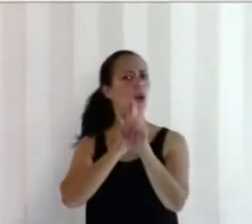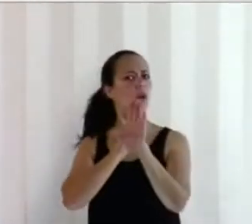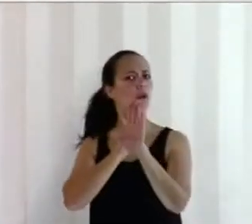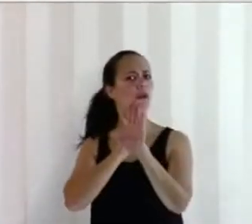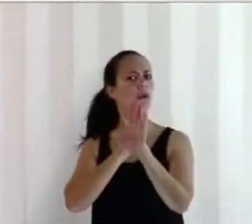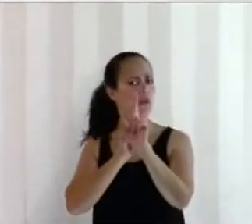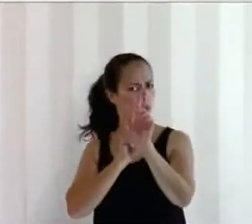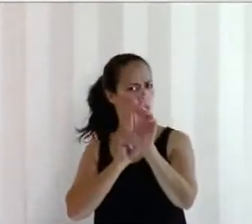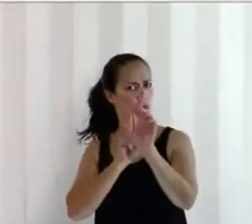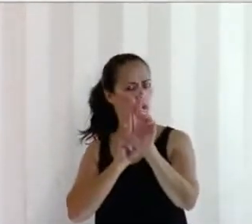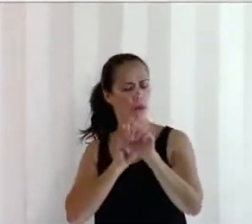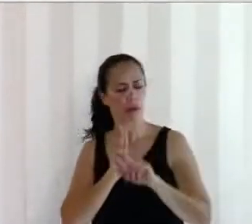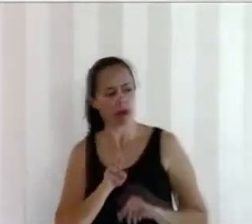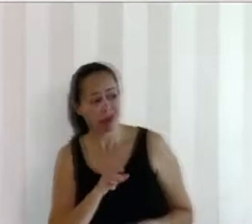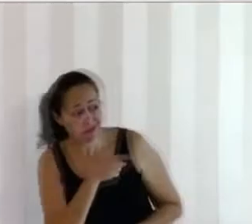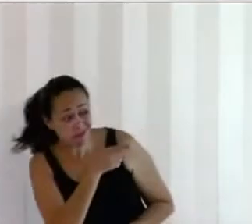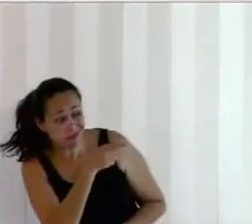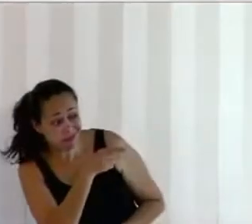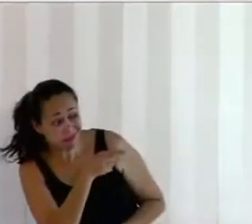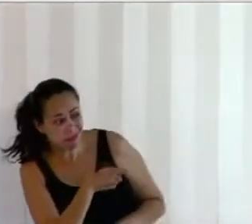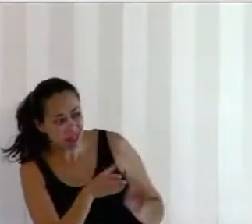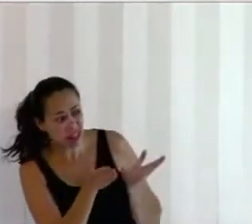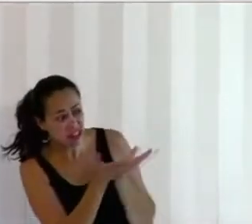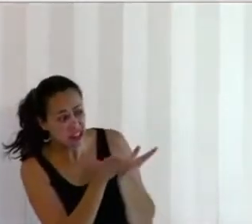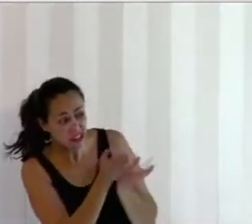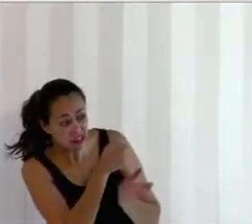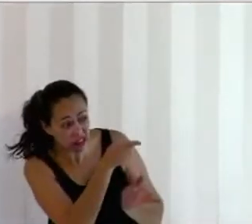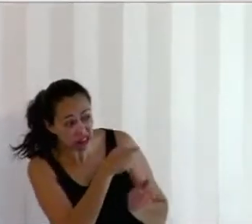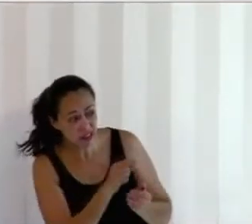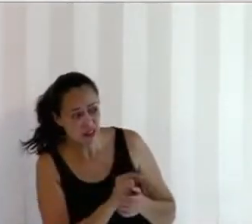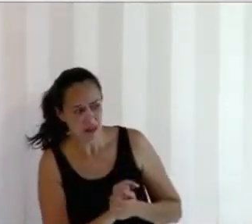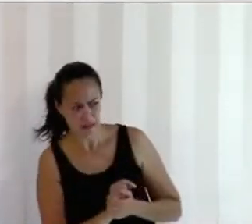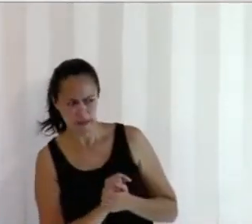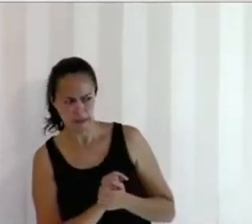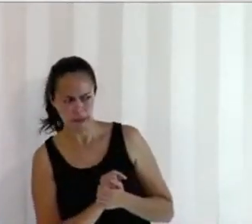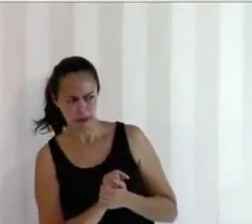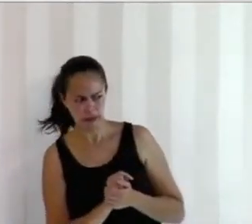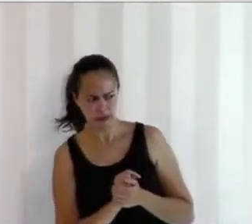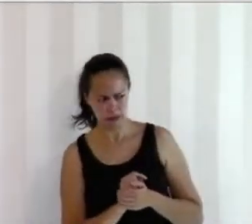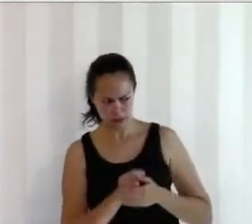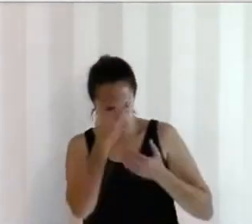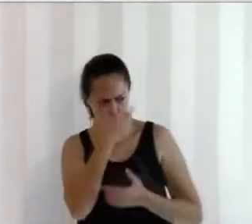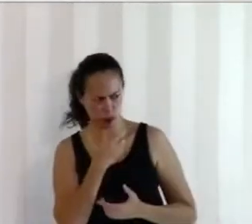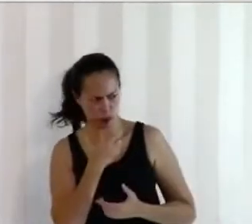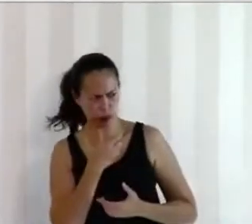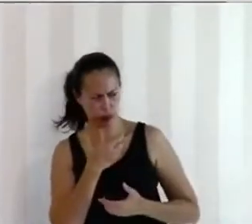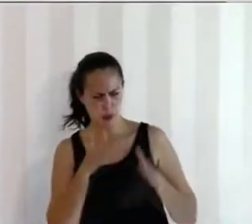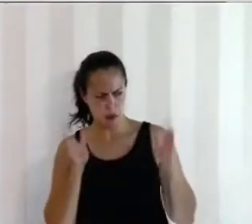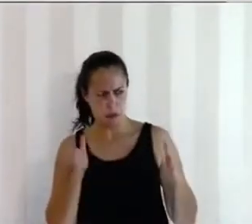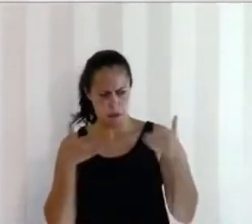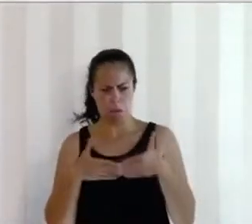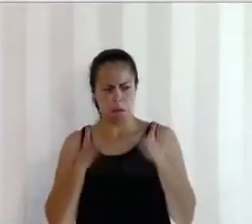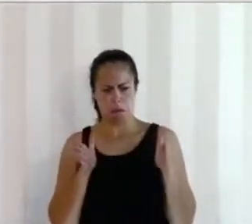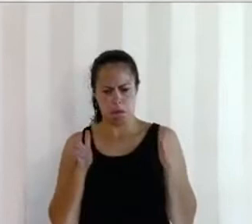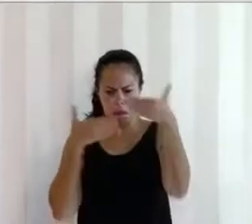O que você acha? O que alguém que não é cristão pensa do povo da fé?